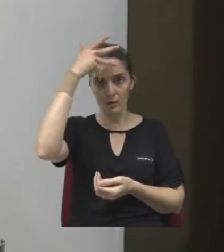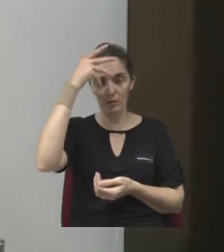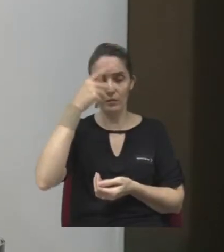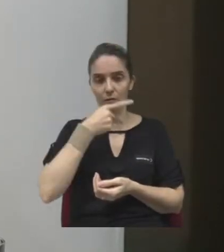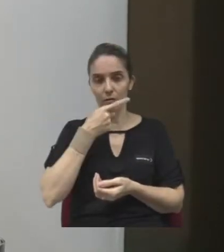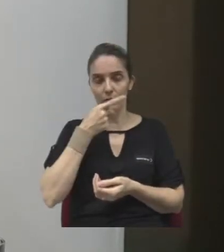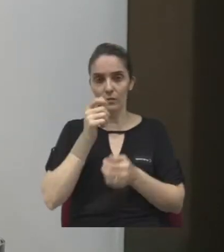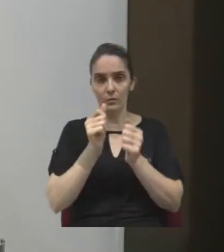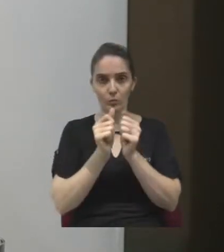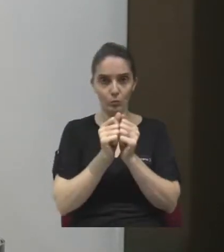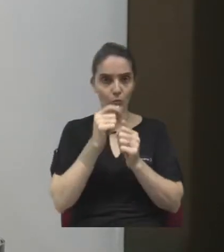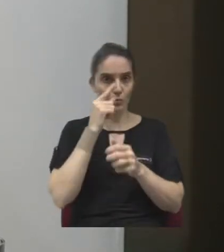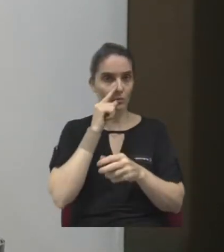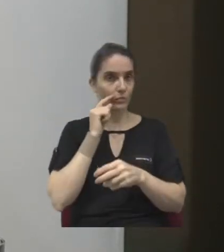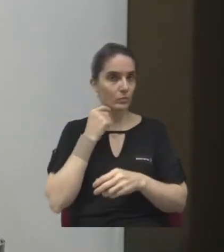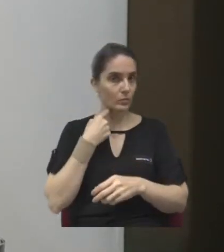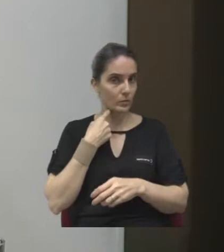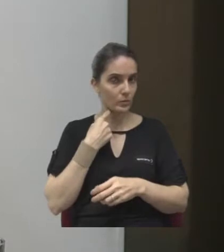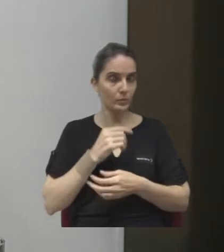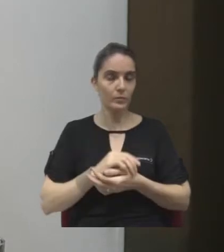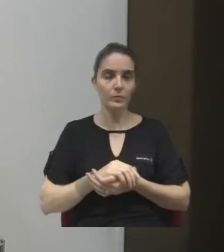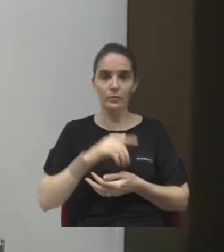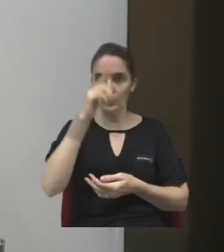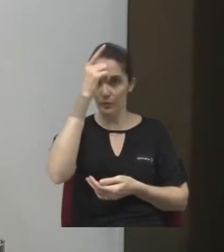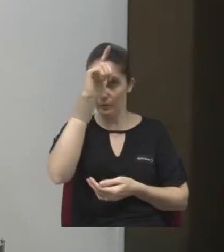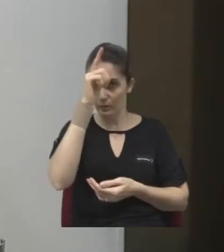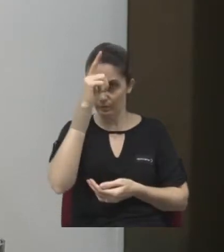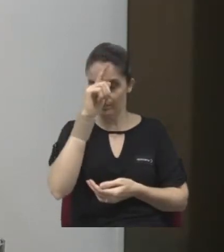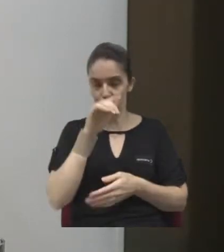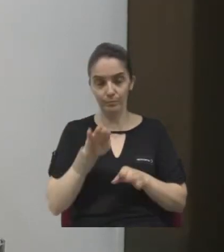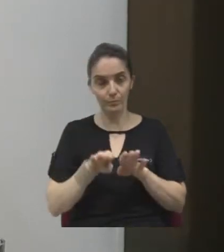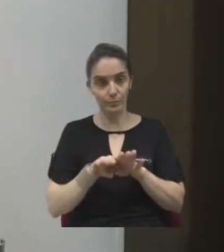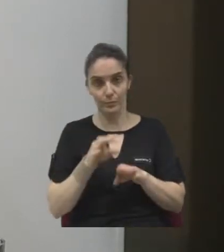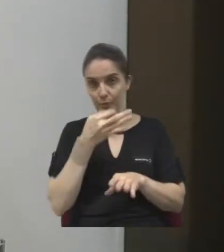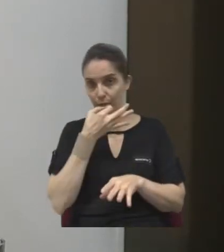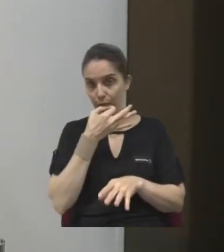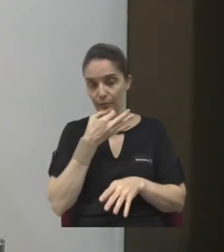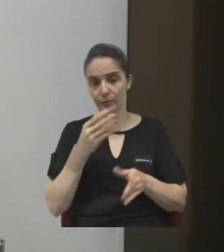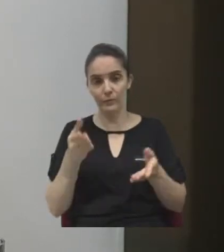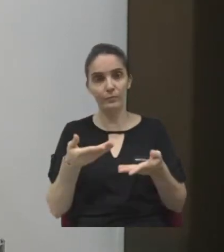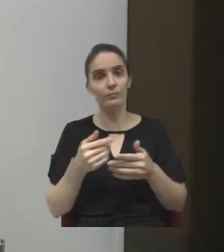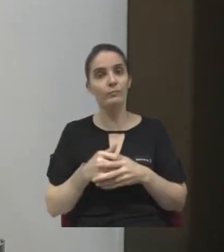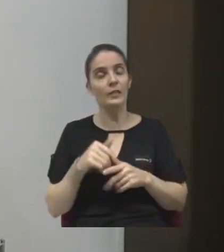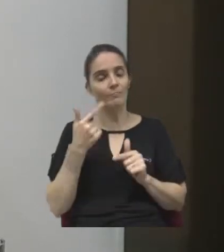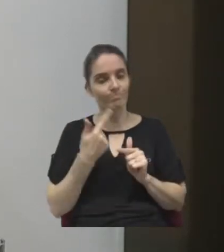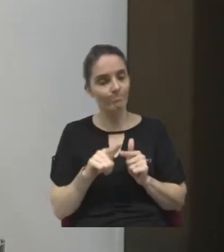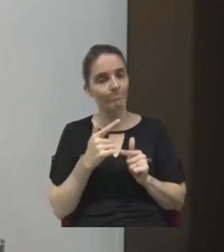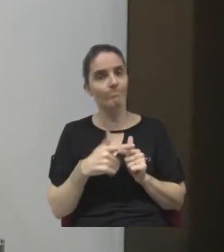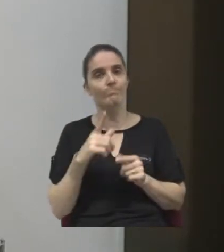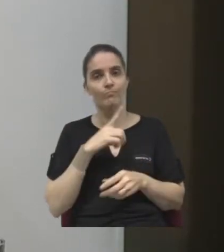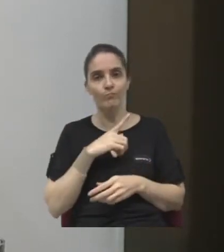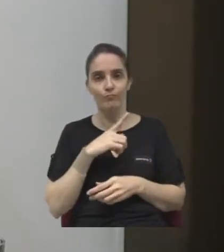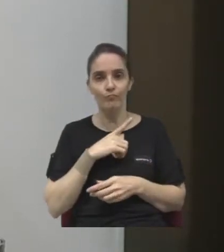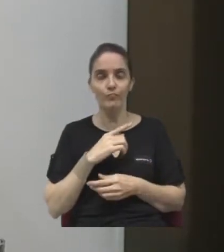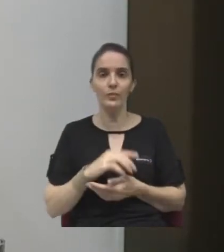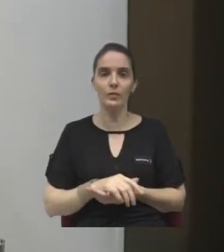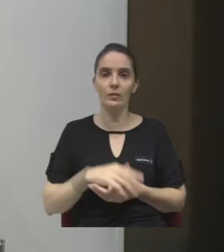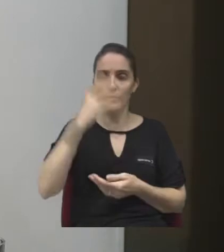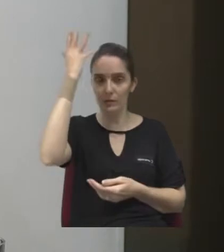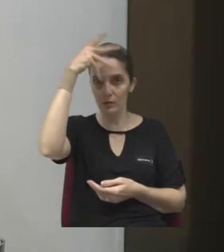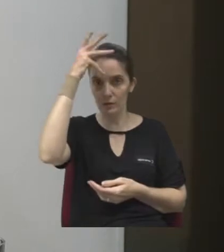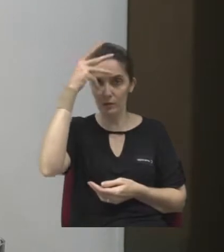casa, novamente acho que teremos problemas e estou buscando exatamente essas